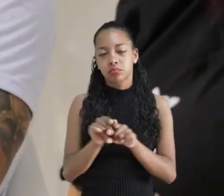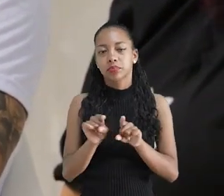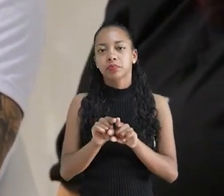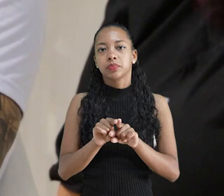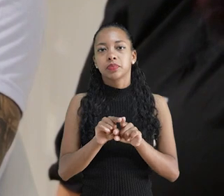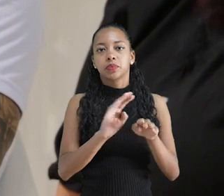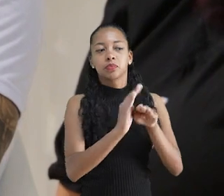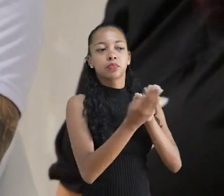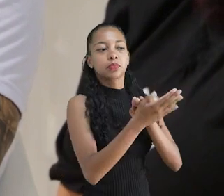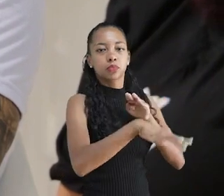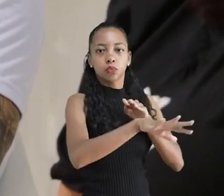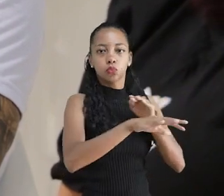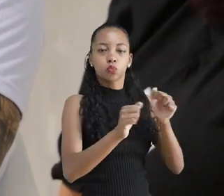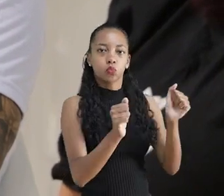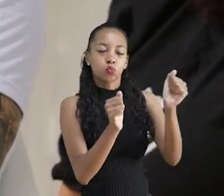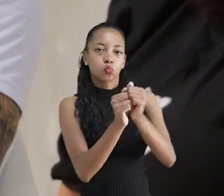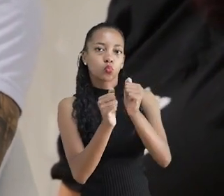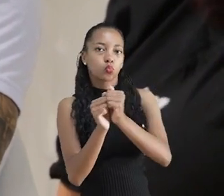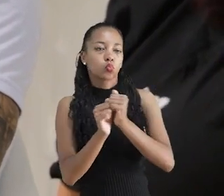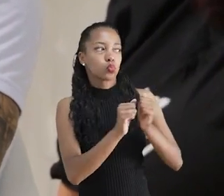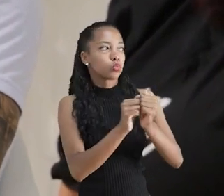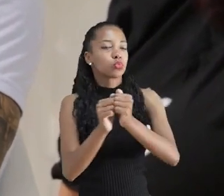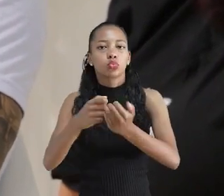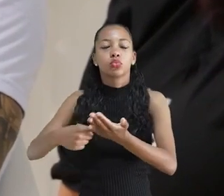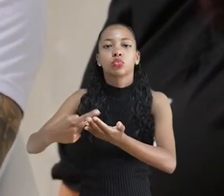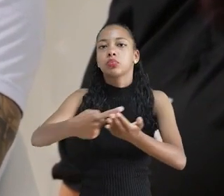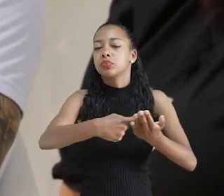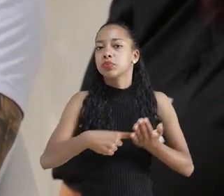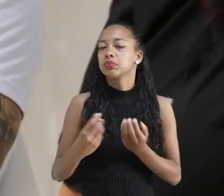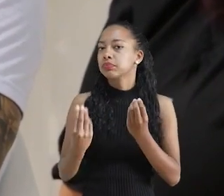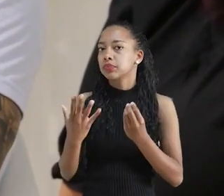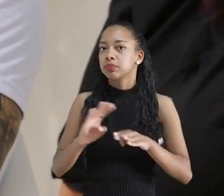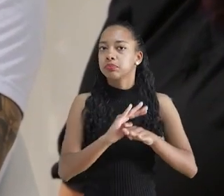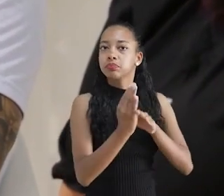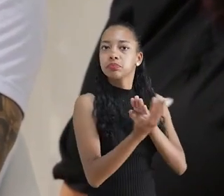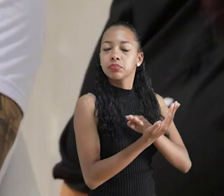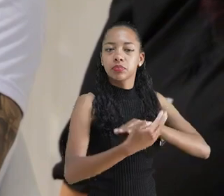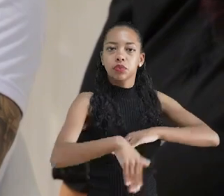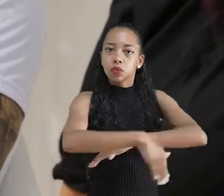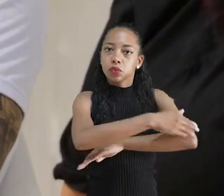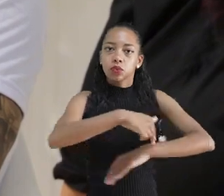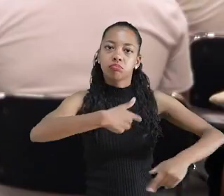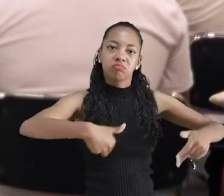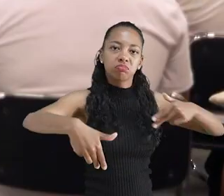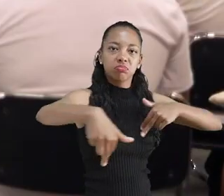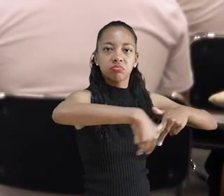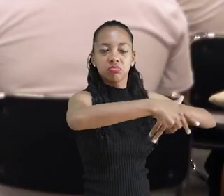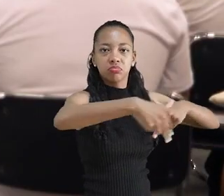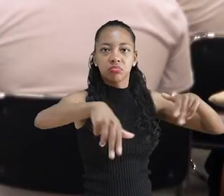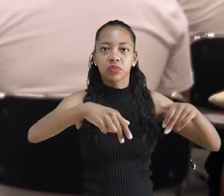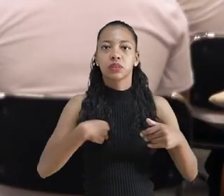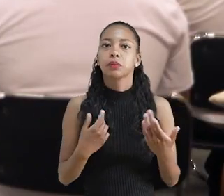moradores também principalmente juventudes e saímos em todas as ruas do bairro para fazer ali a nossa cartografia